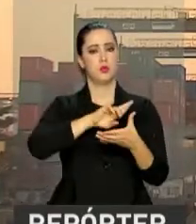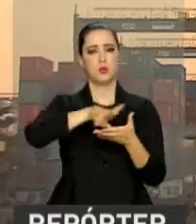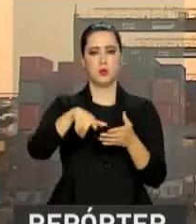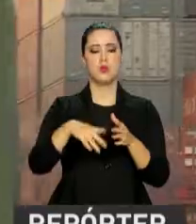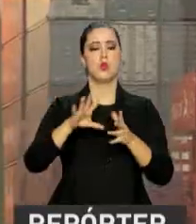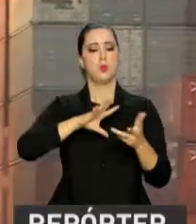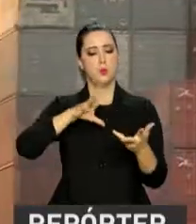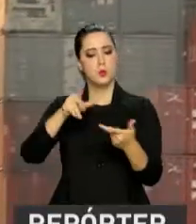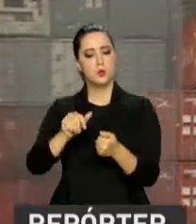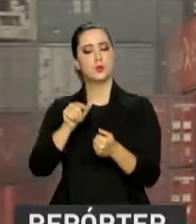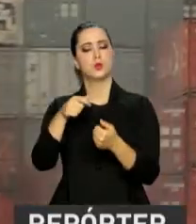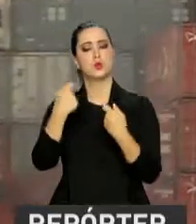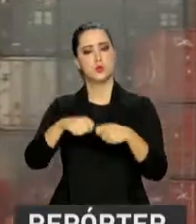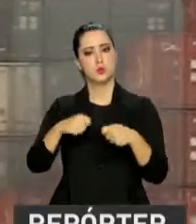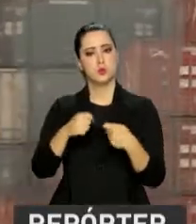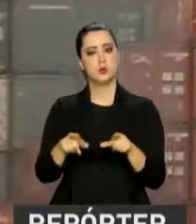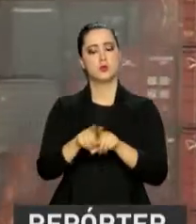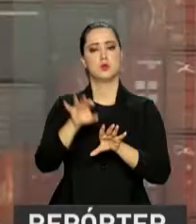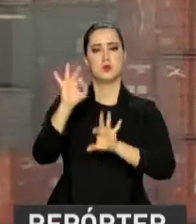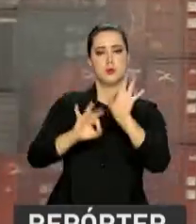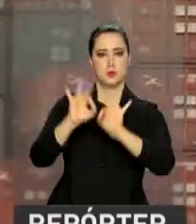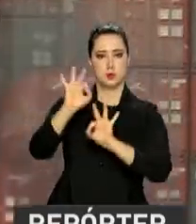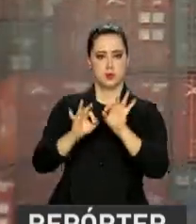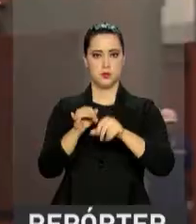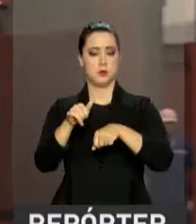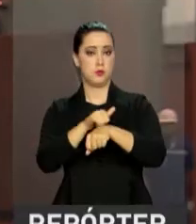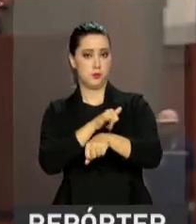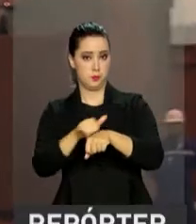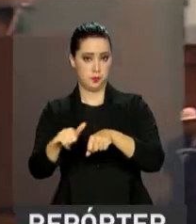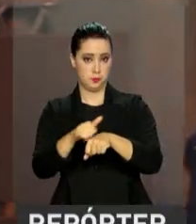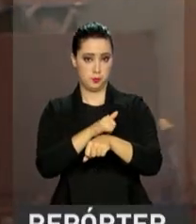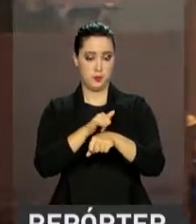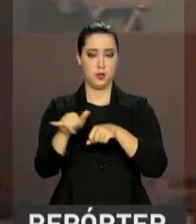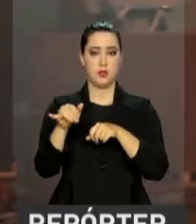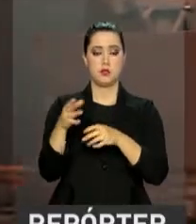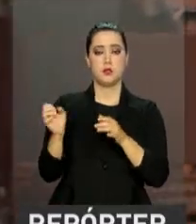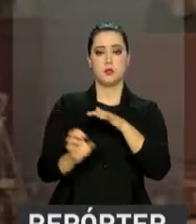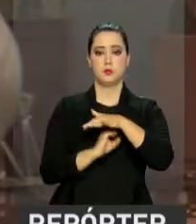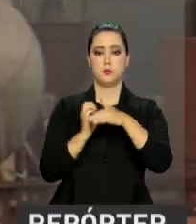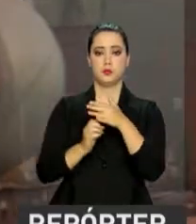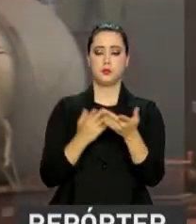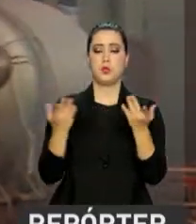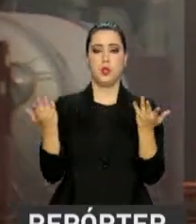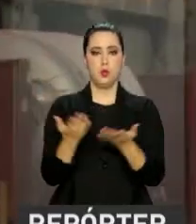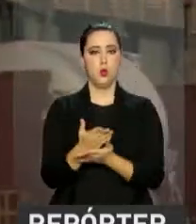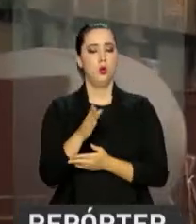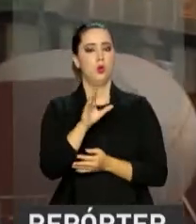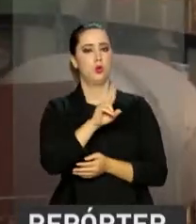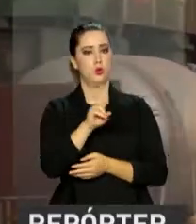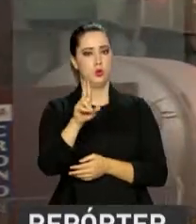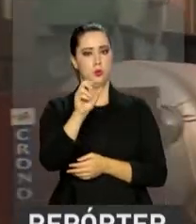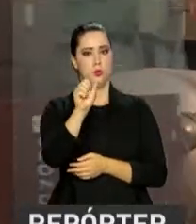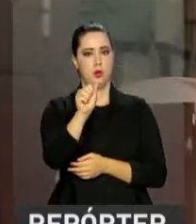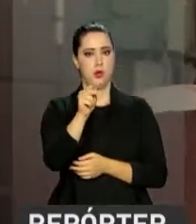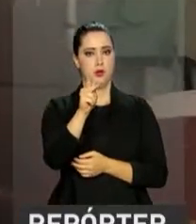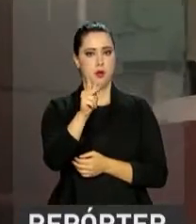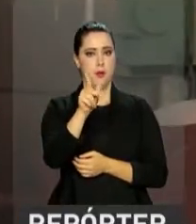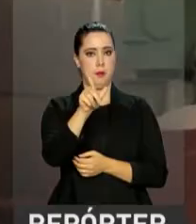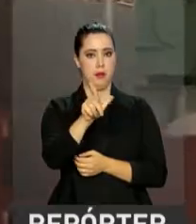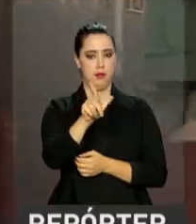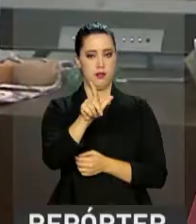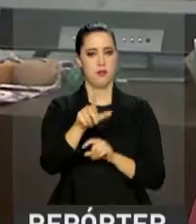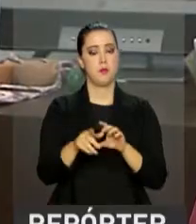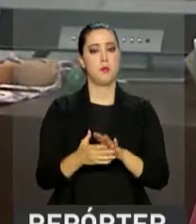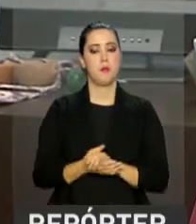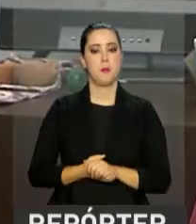planetária e obrigou a adaptação das empresas uma saída foi a criação do sapê eles os arranjos produtivos locais